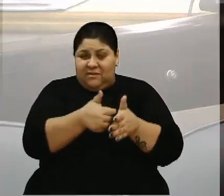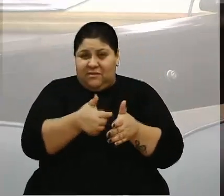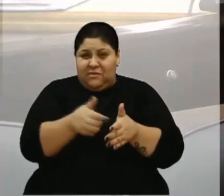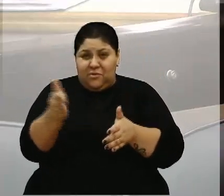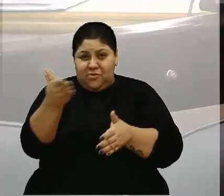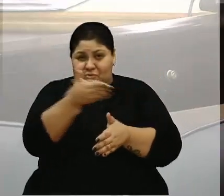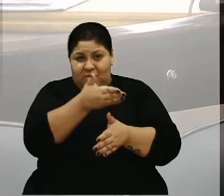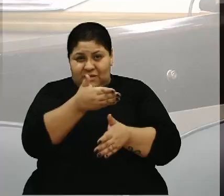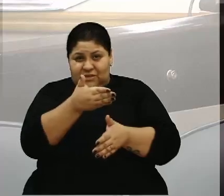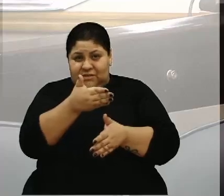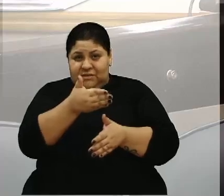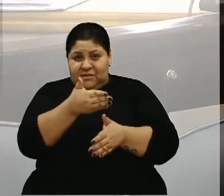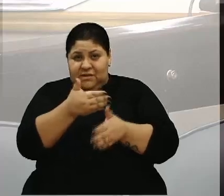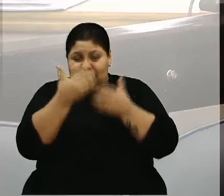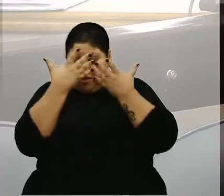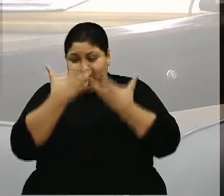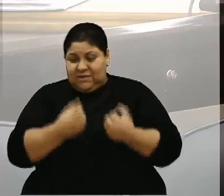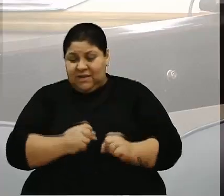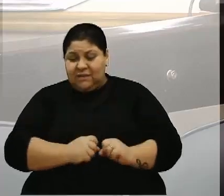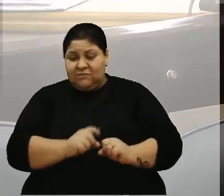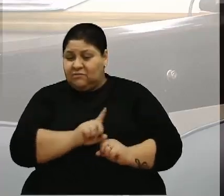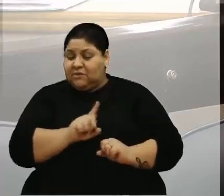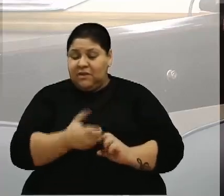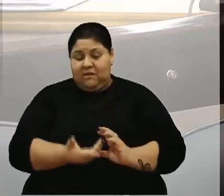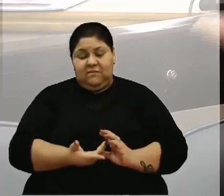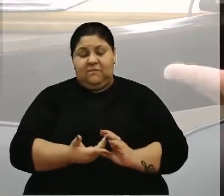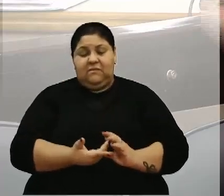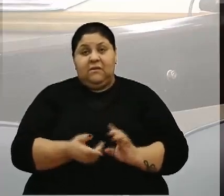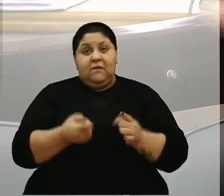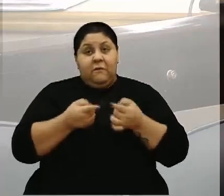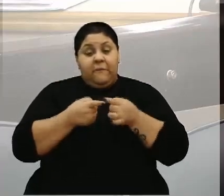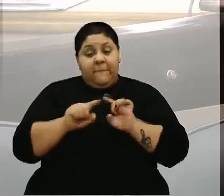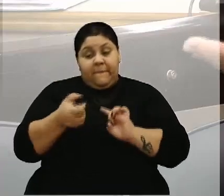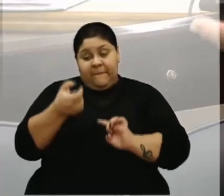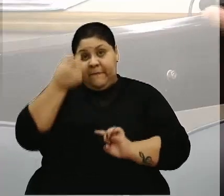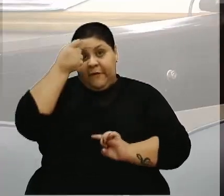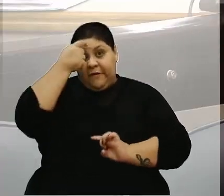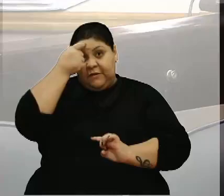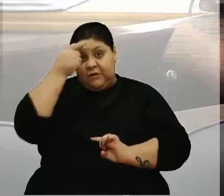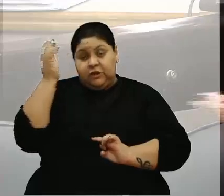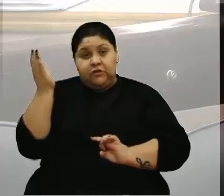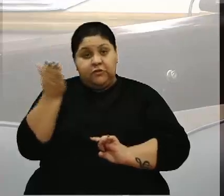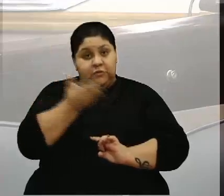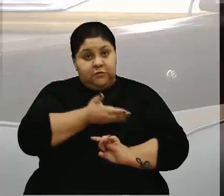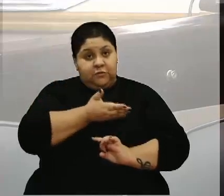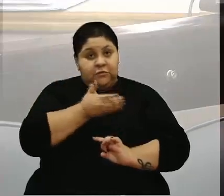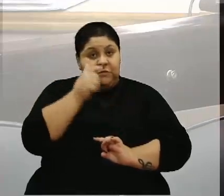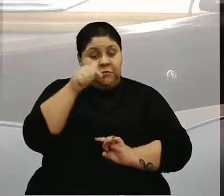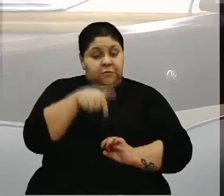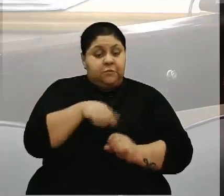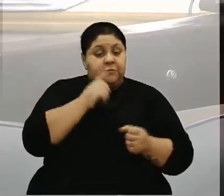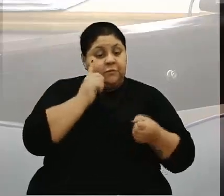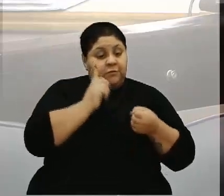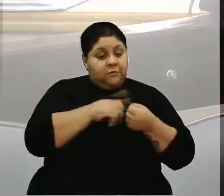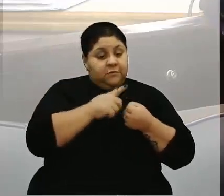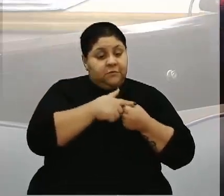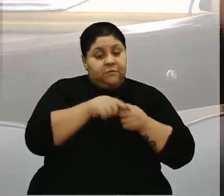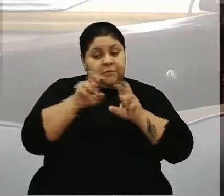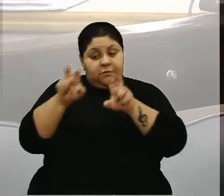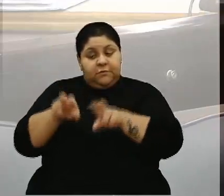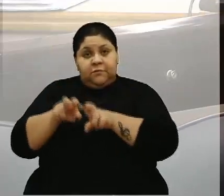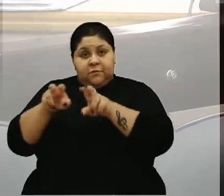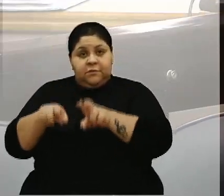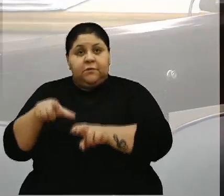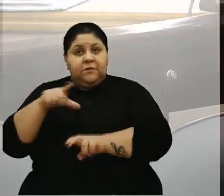Nem um pouquinho. Mas o compreendimento de vocês, tanto aqui da cidade como no interior, eu tenho um